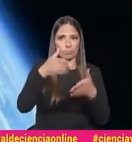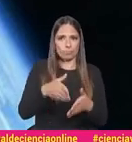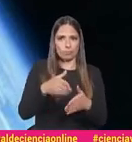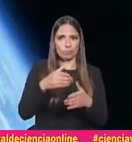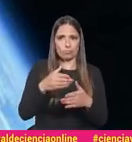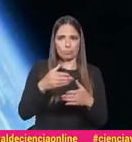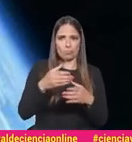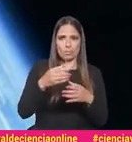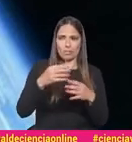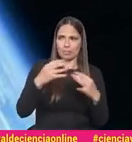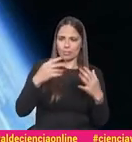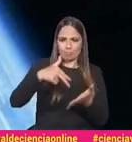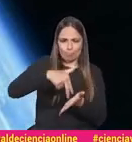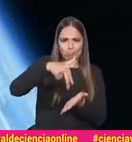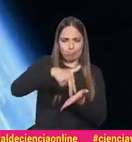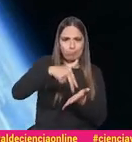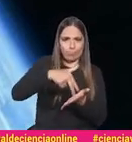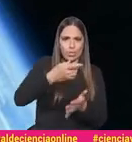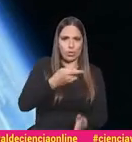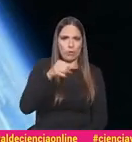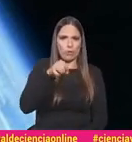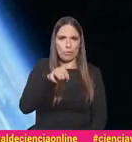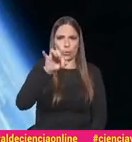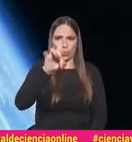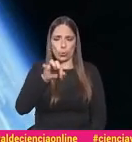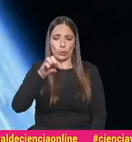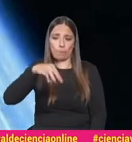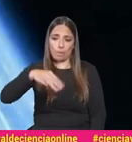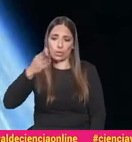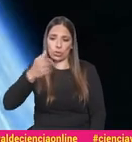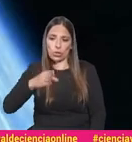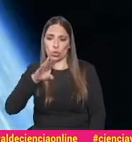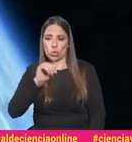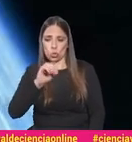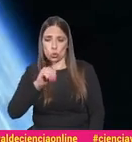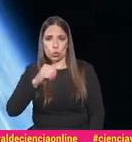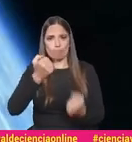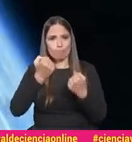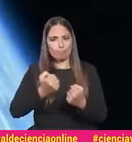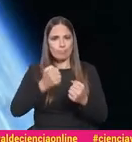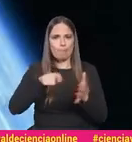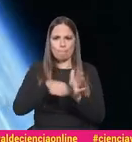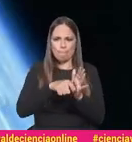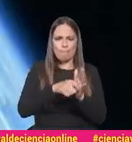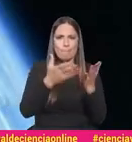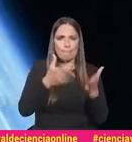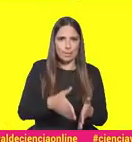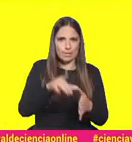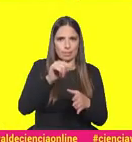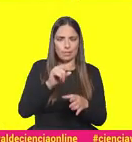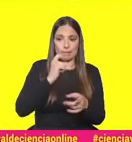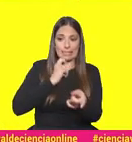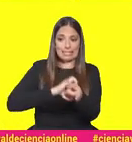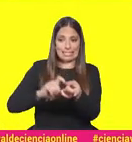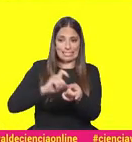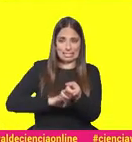aceleração gravítica de 9,8 metros por segundo quadrado e tem muitos problemas com a diferença de pressão ou igual pressão